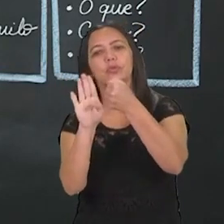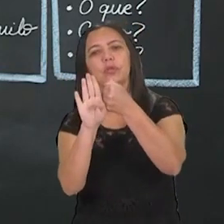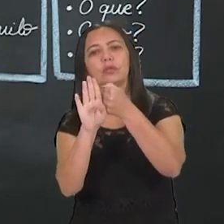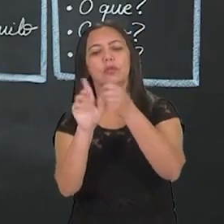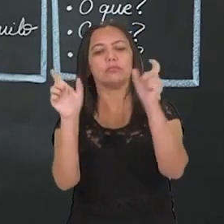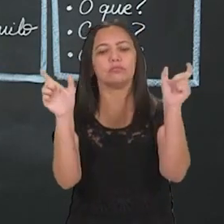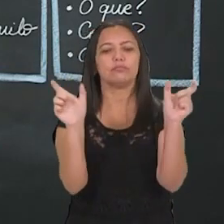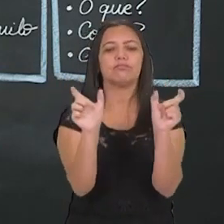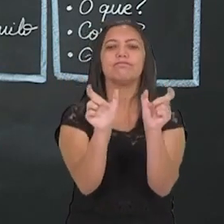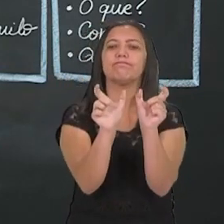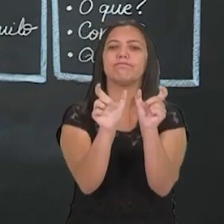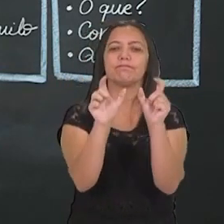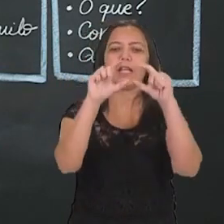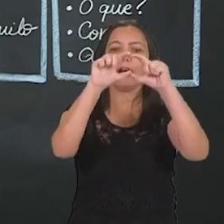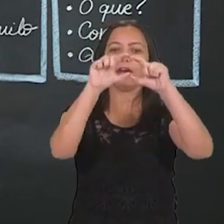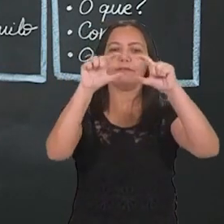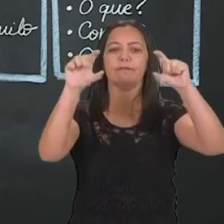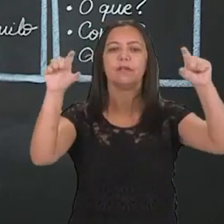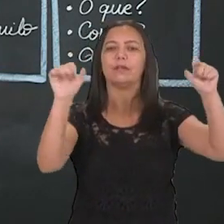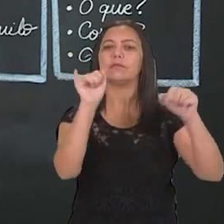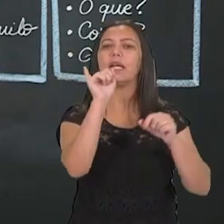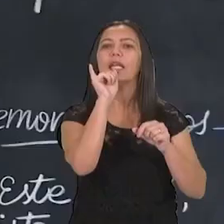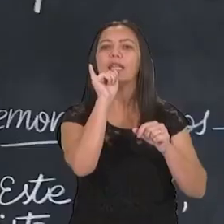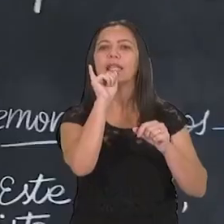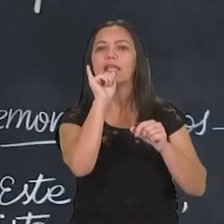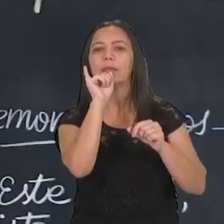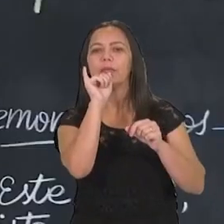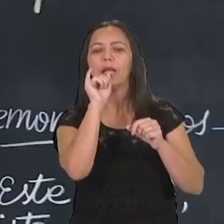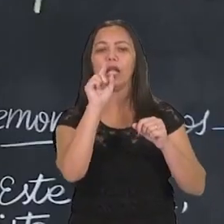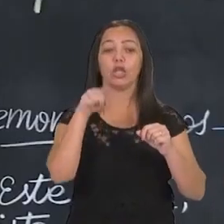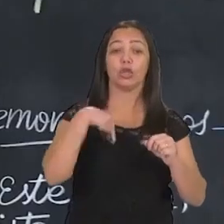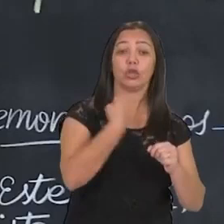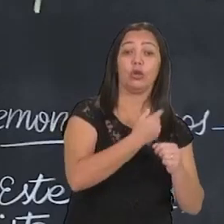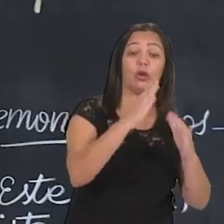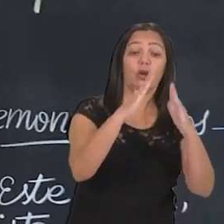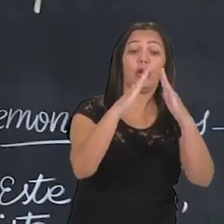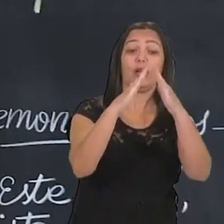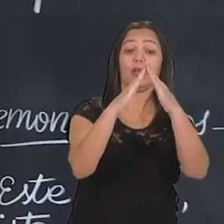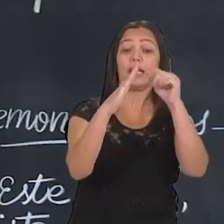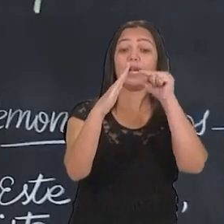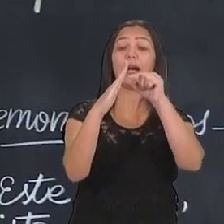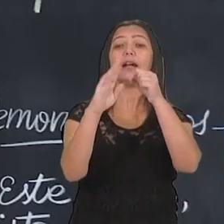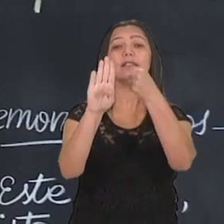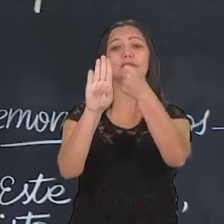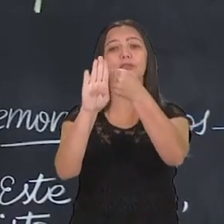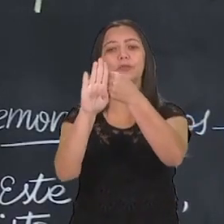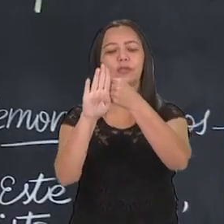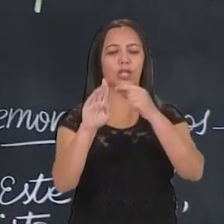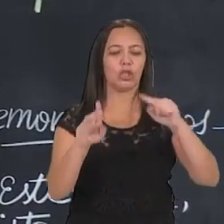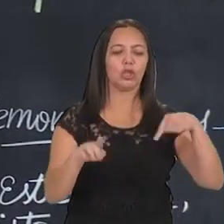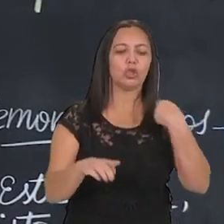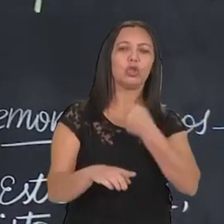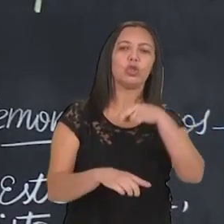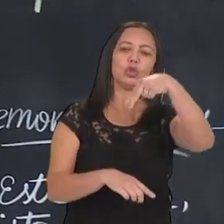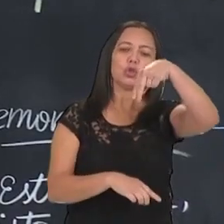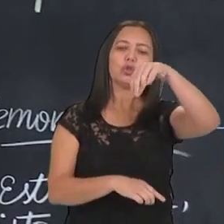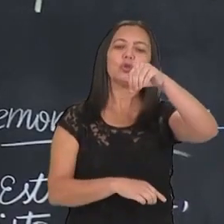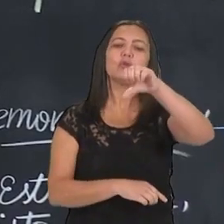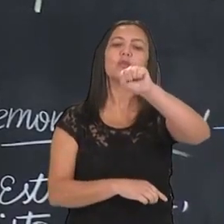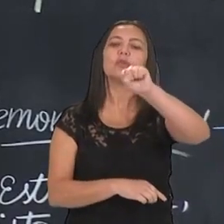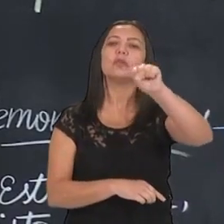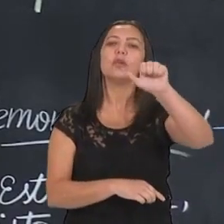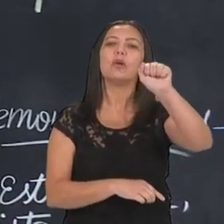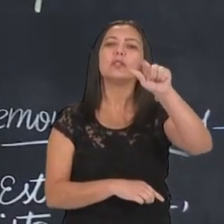seja, ele está ao lado do substantivo. Quando eu digo, por exemplo, nossa casa, casa é um substantivo e o nossa, nesse